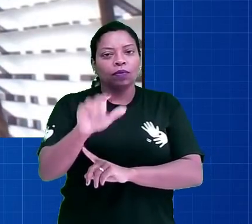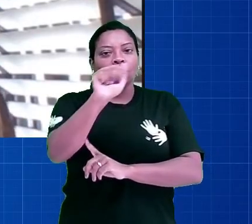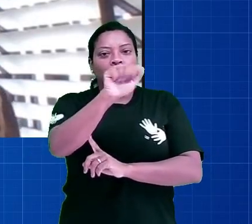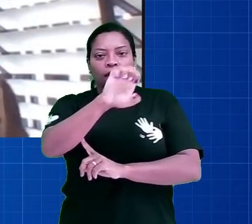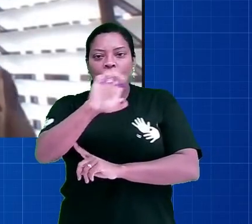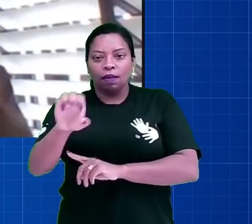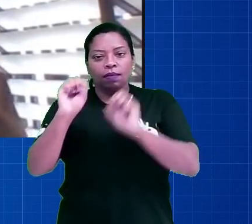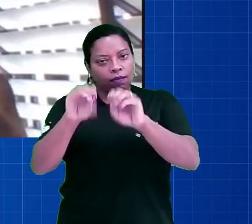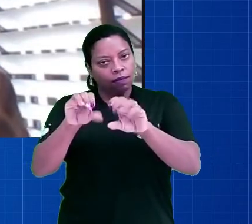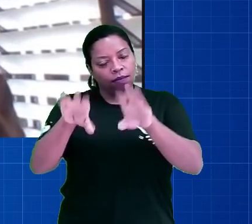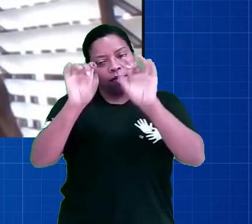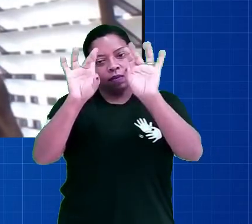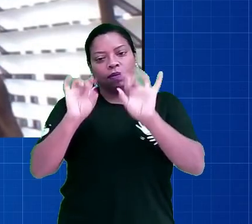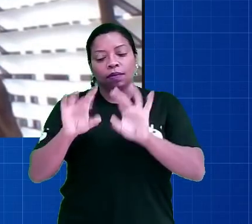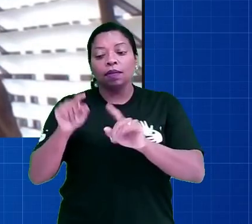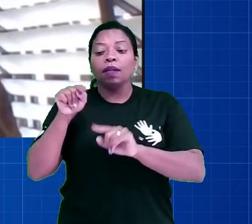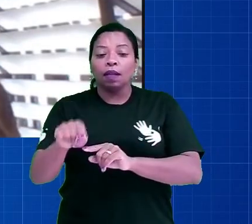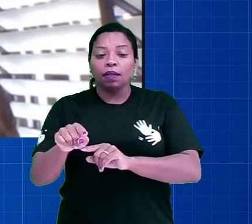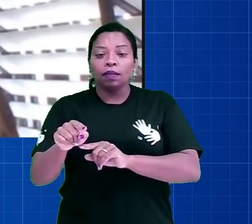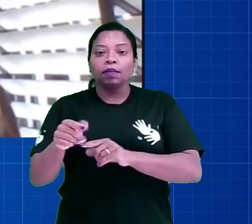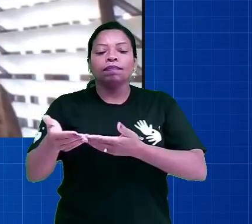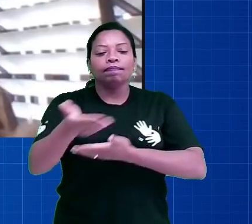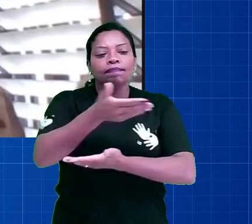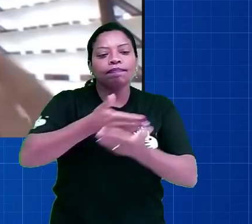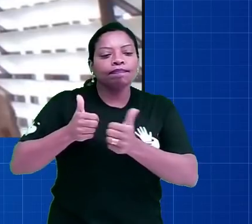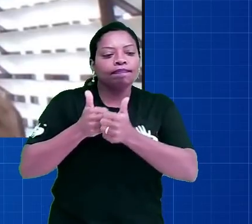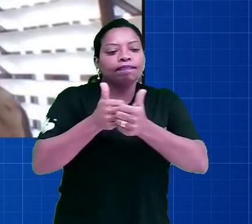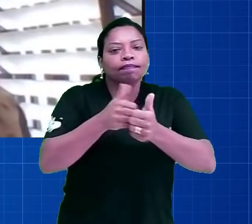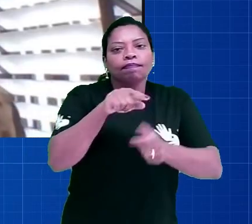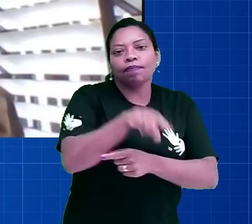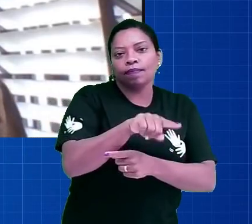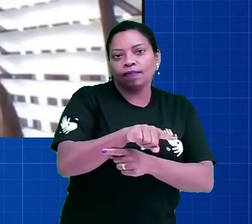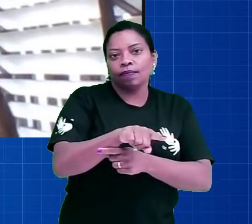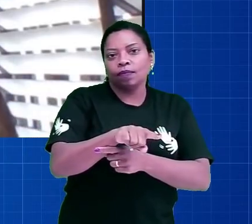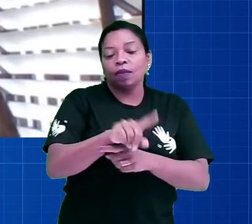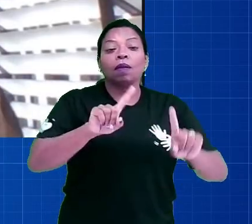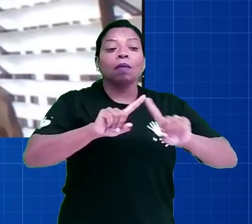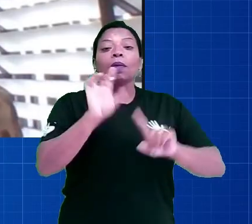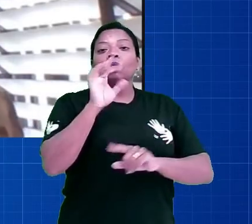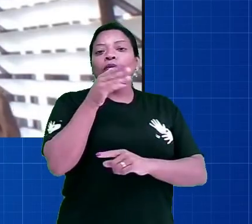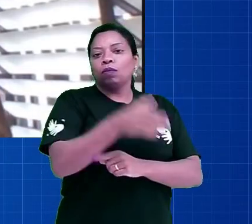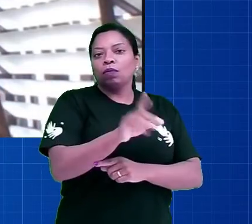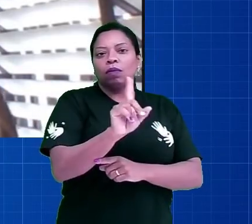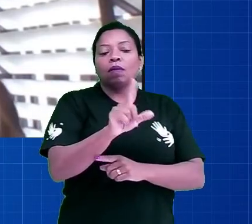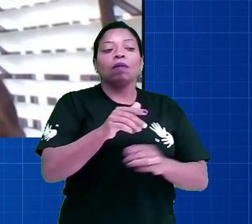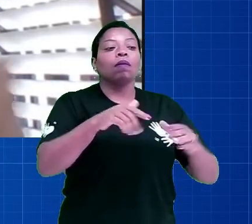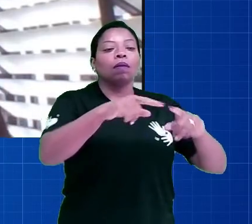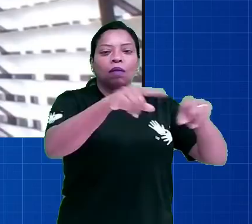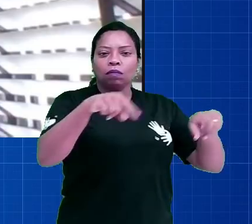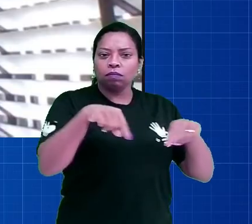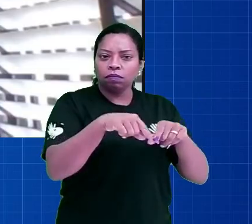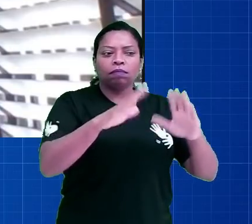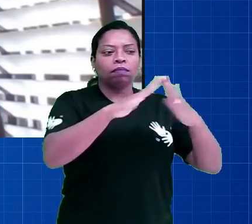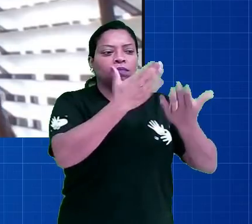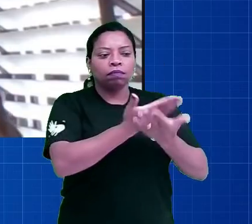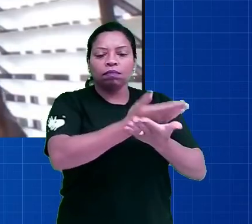professor, que é profissional da educação especial, ele vai fornecer acompanhamento, apoio a